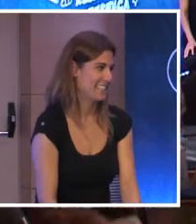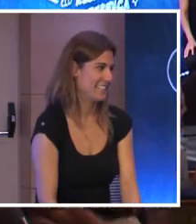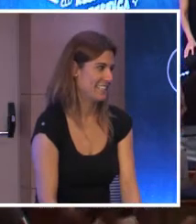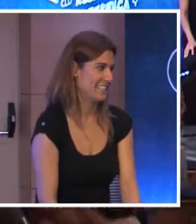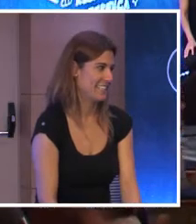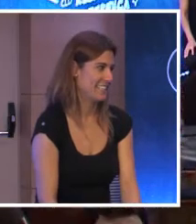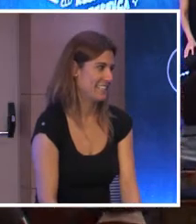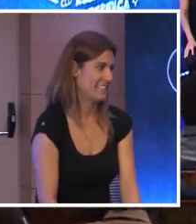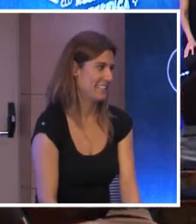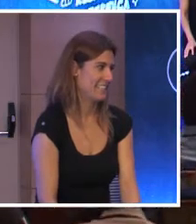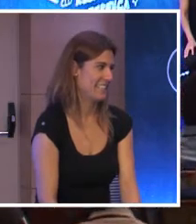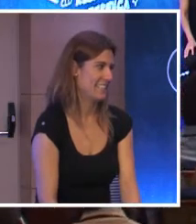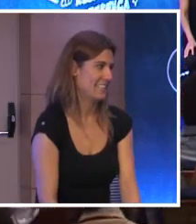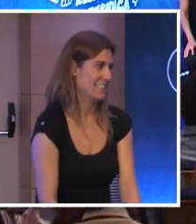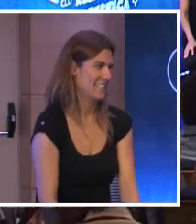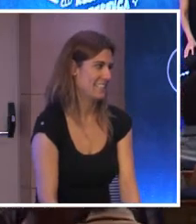Uma